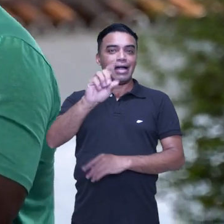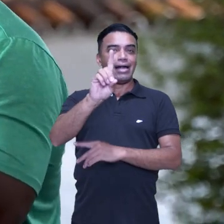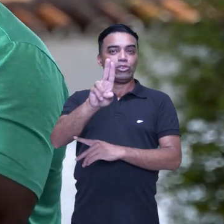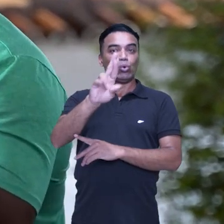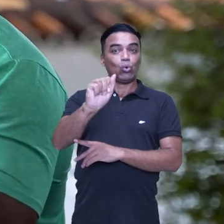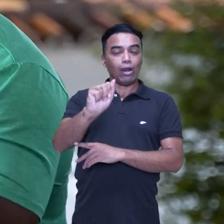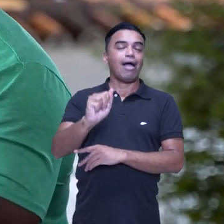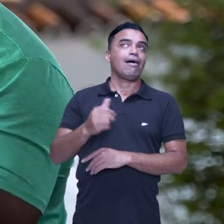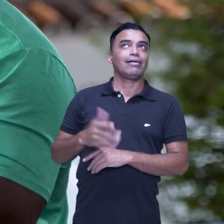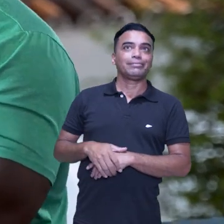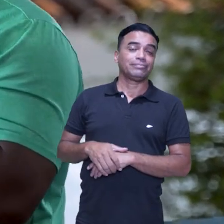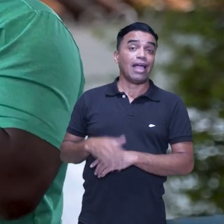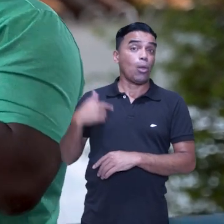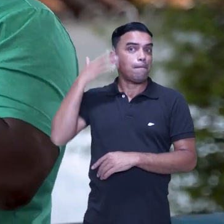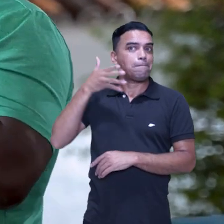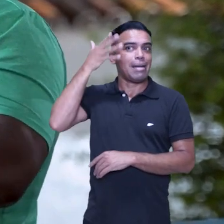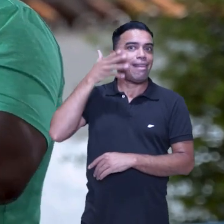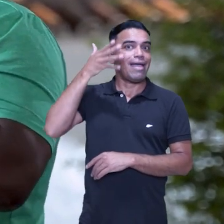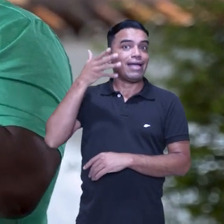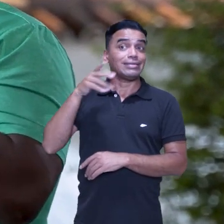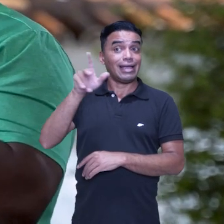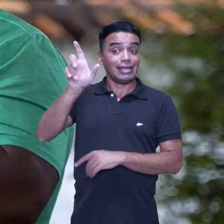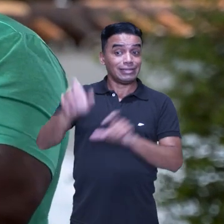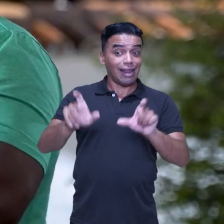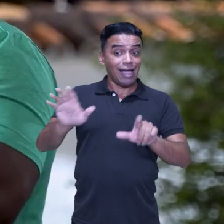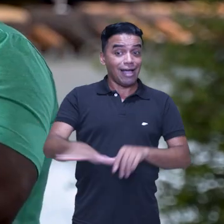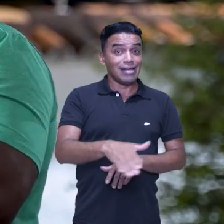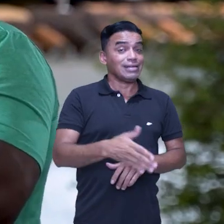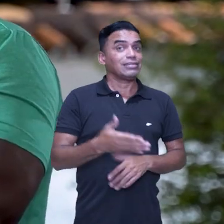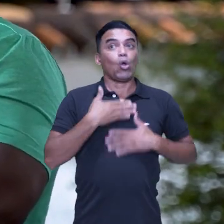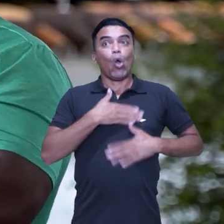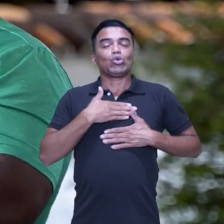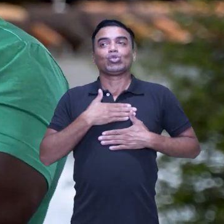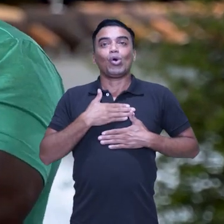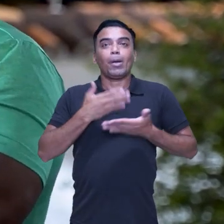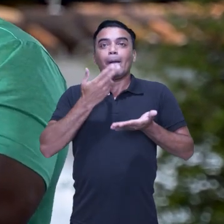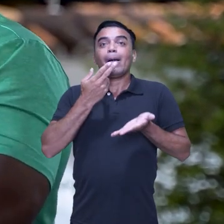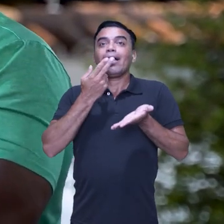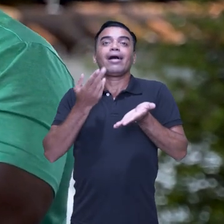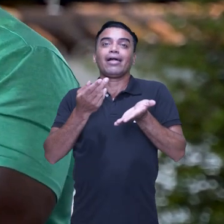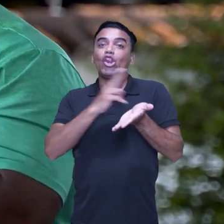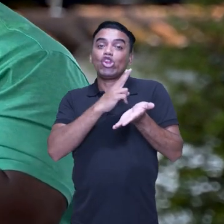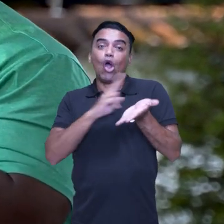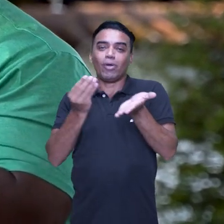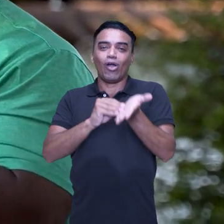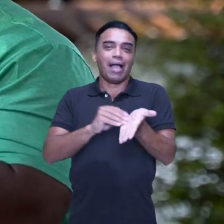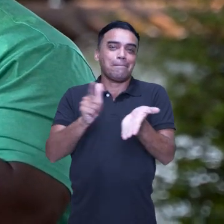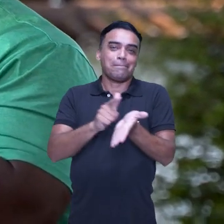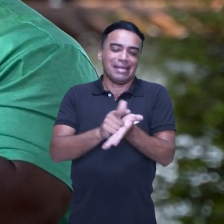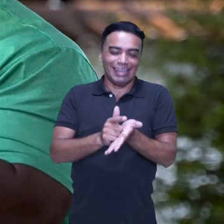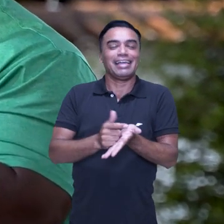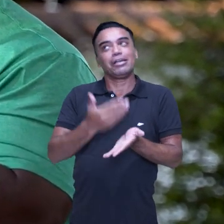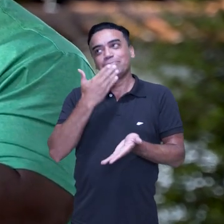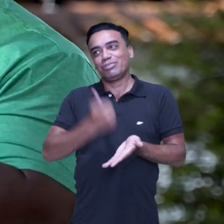gente. Por isso eu me sinto professor, e eu me sinto feliz com isso. Beleza? E eu não poderia deixar de pronunciar isso daí.